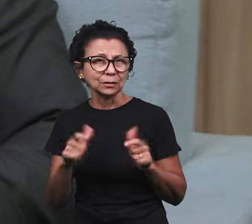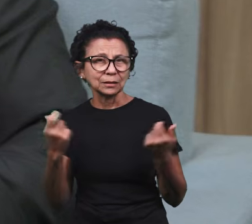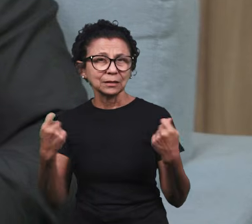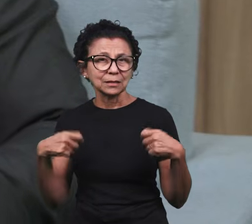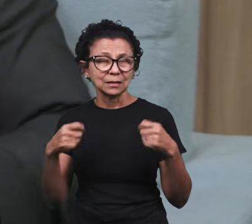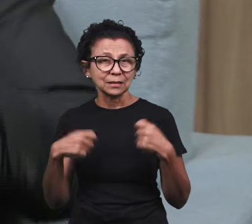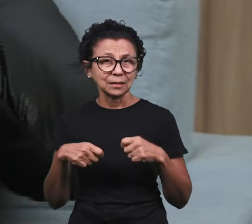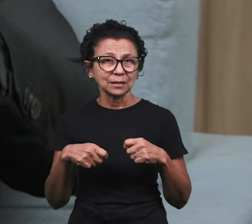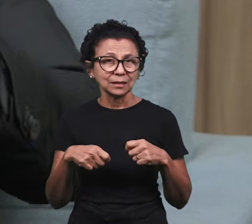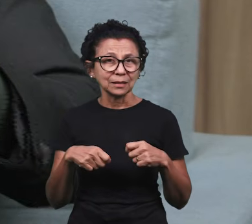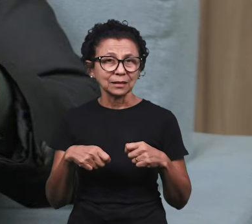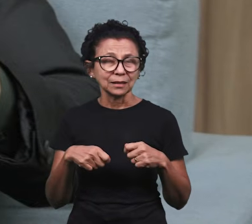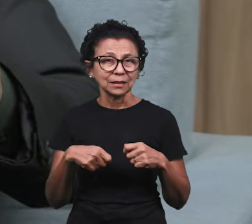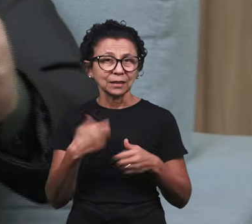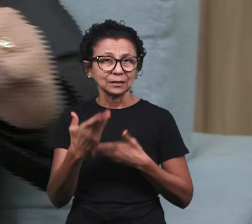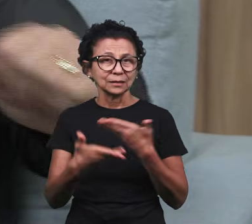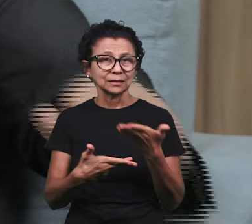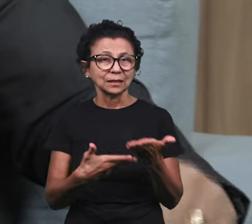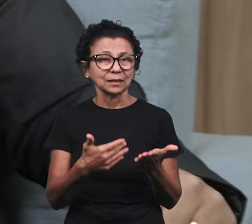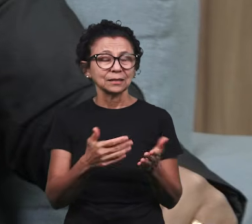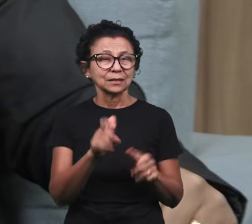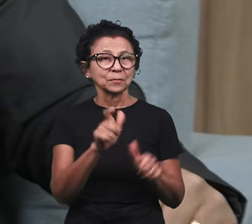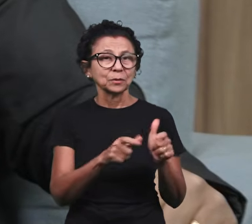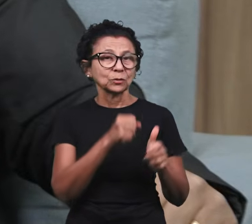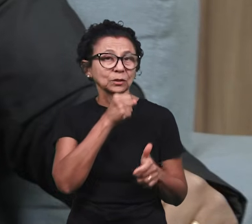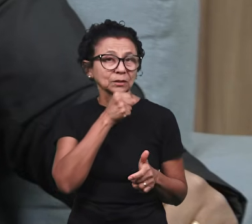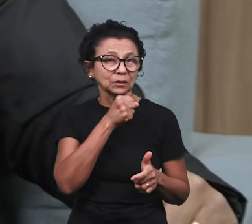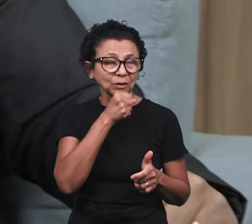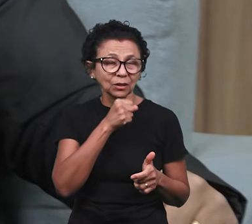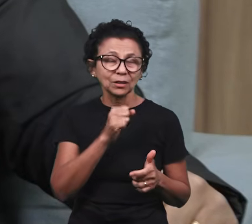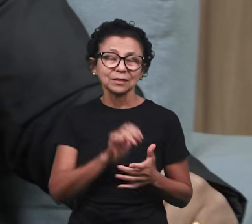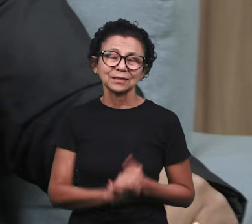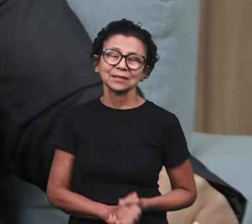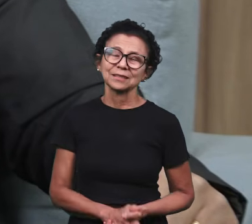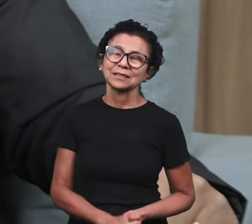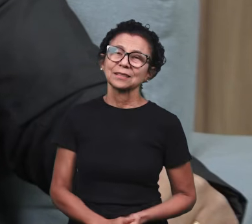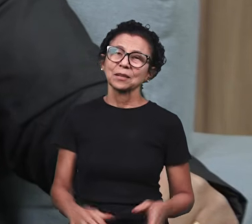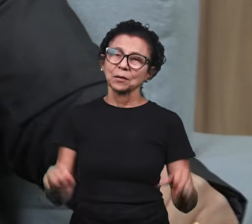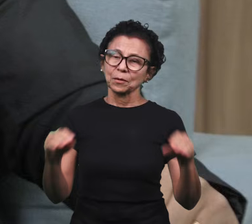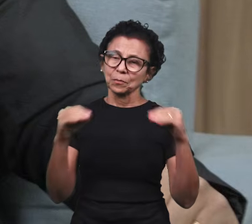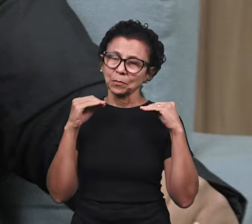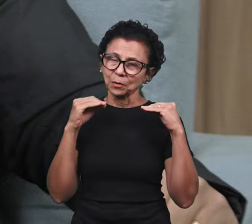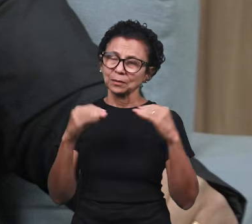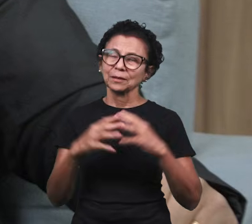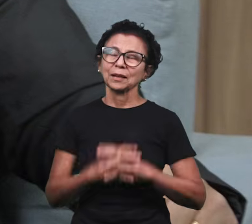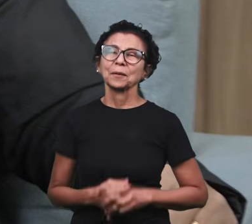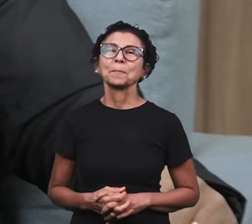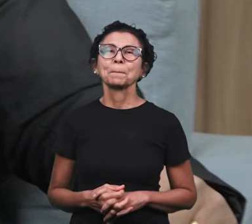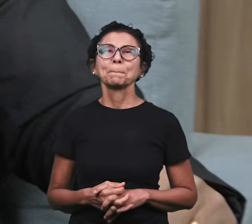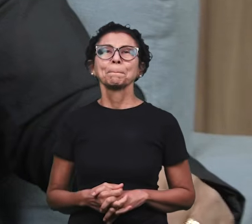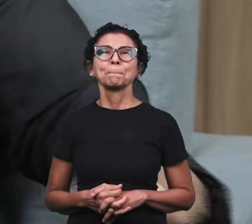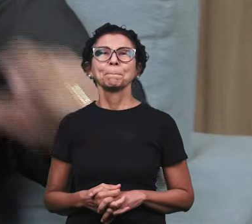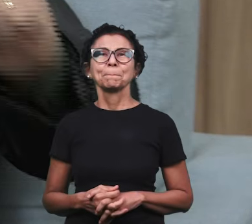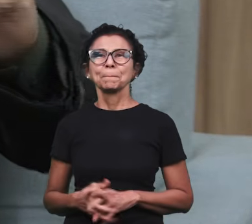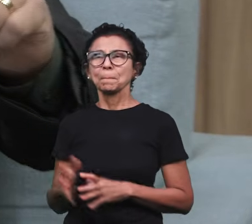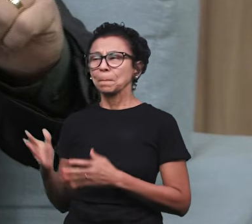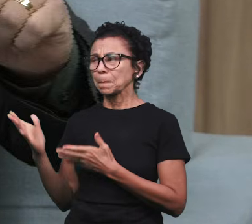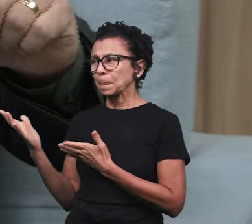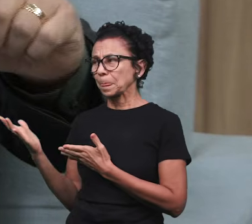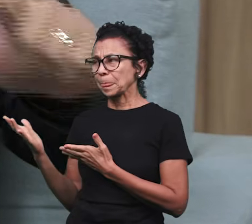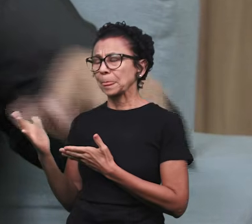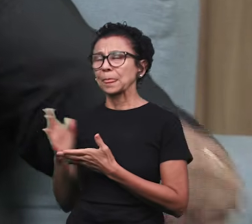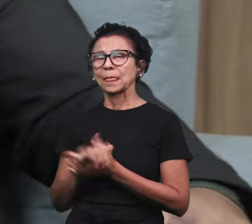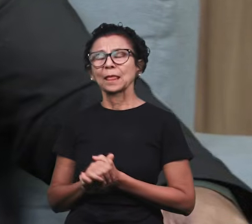os idosos, você pode nos enviar aqui essa sua participação através de um QR Code